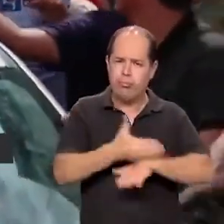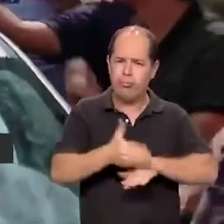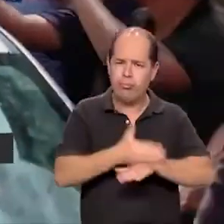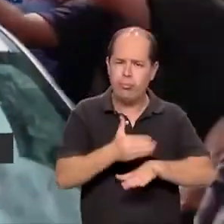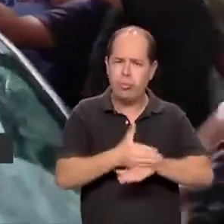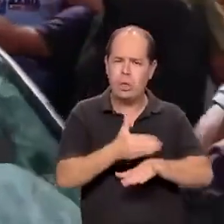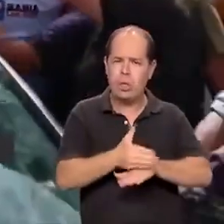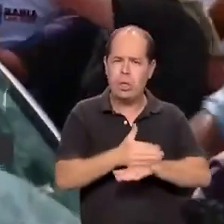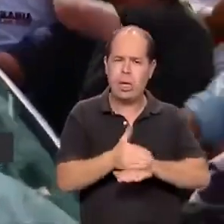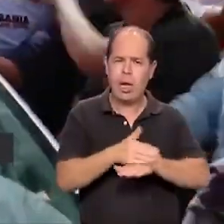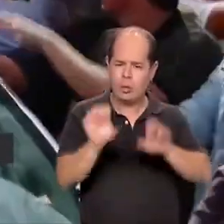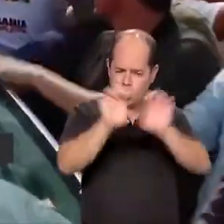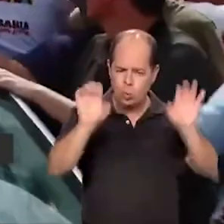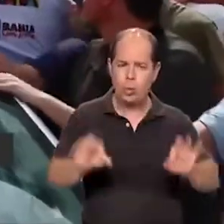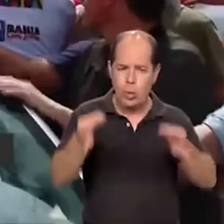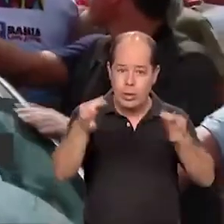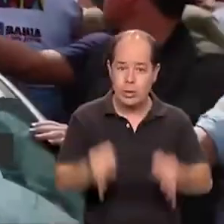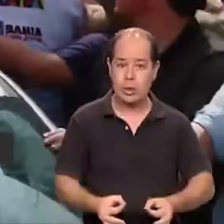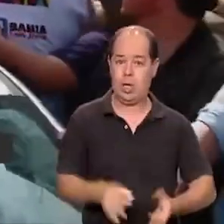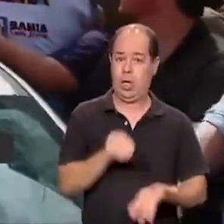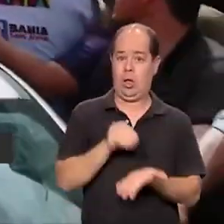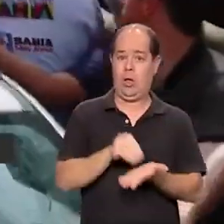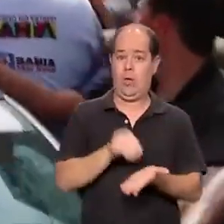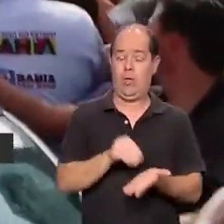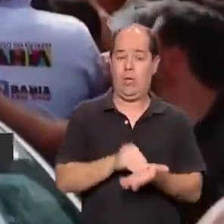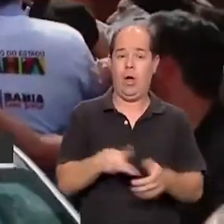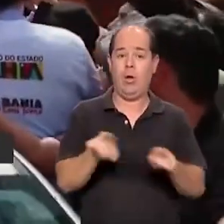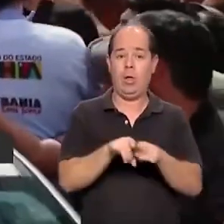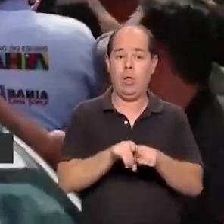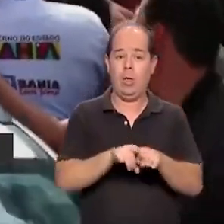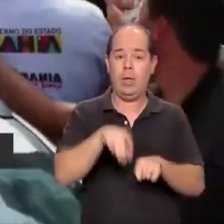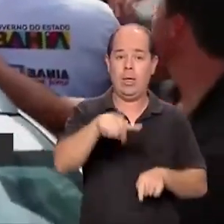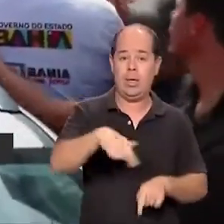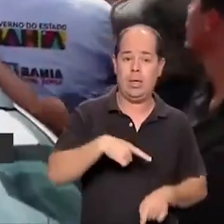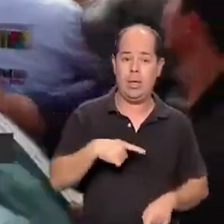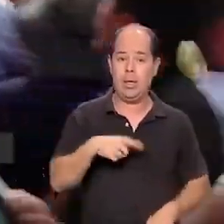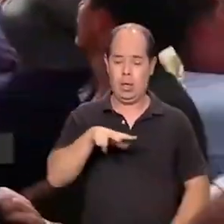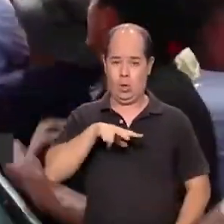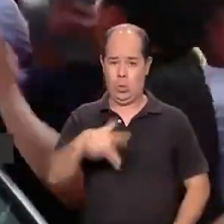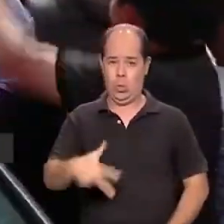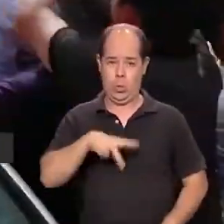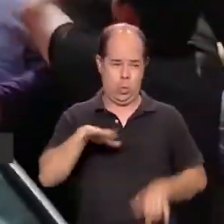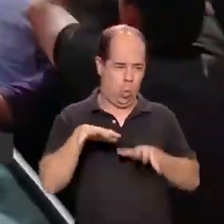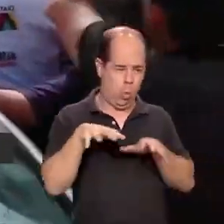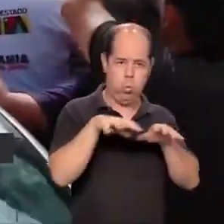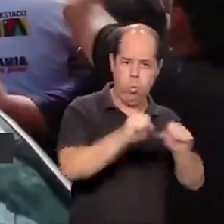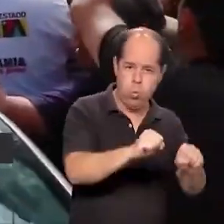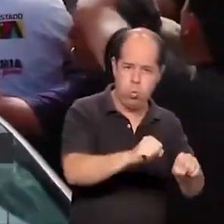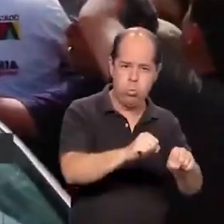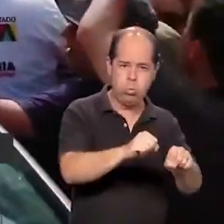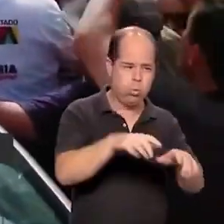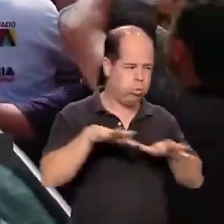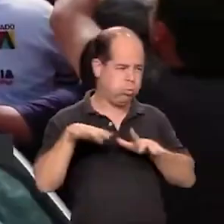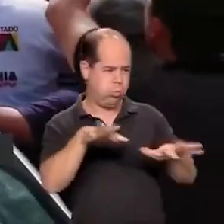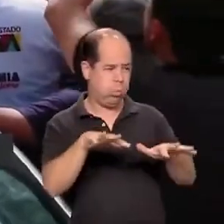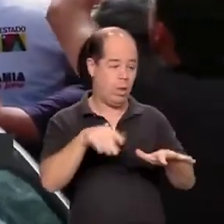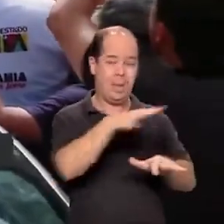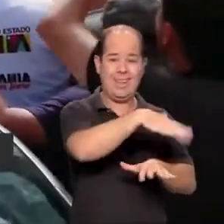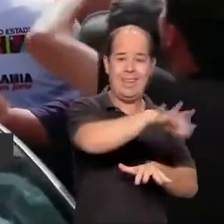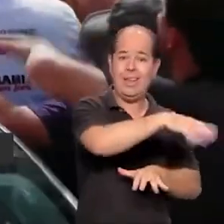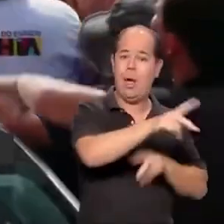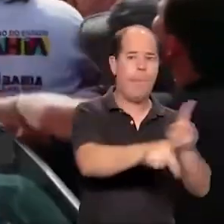treinado, estruturado, isso somado à forte presença de tropas coloniais, obrigou a